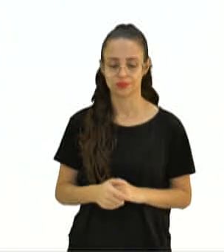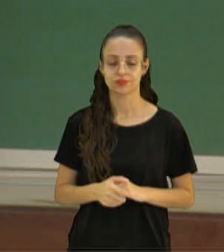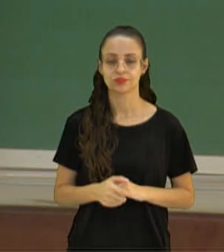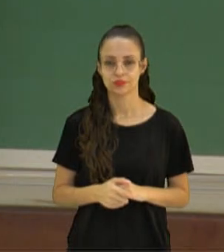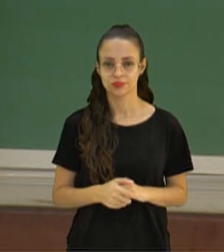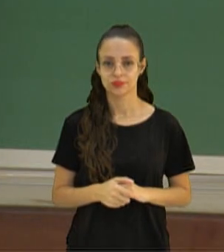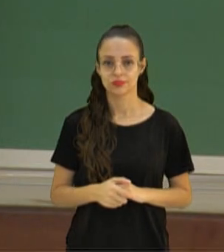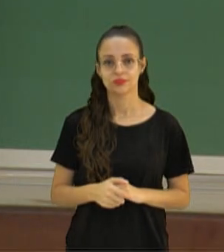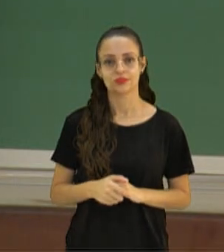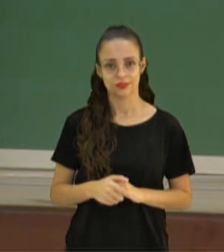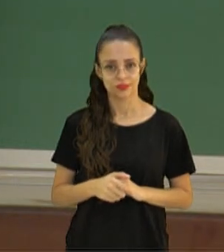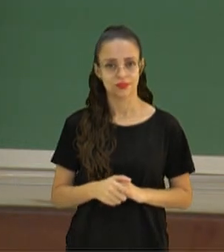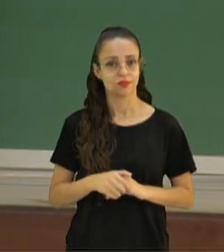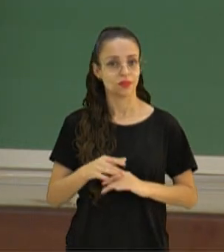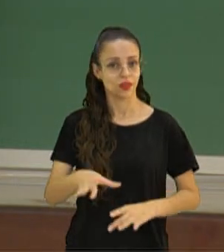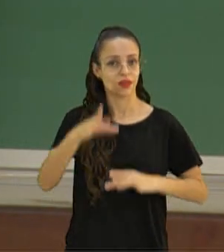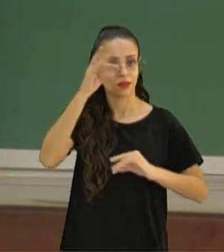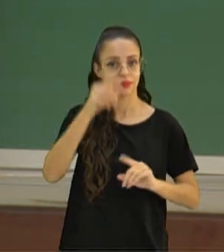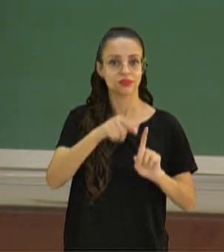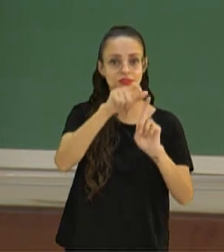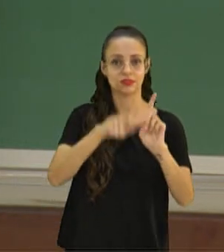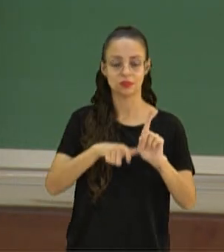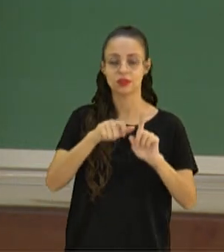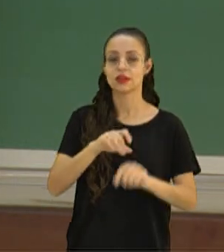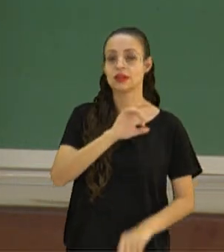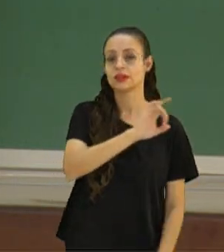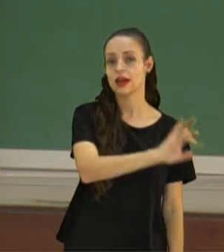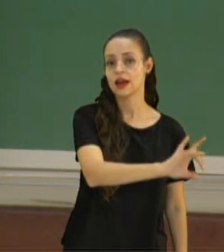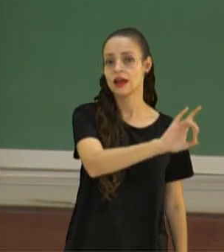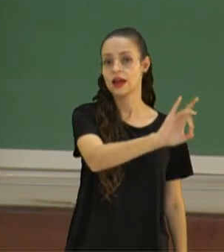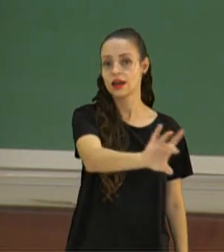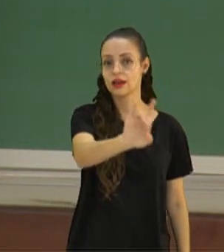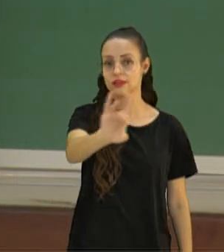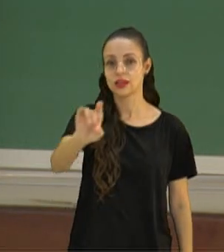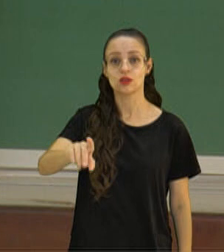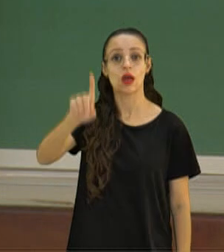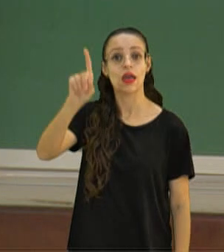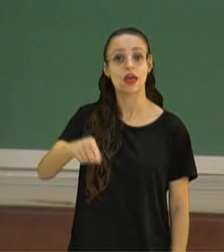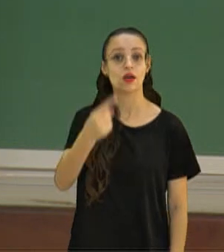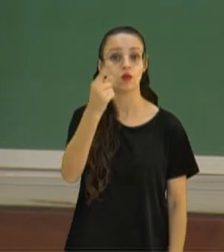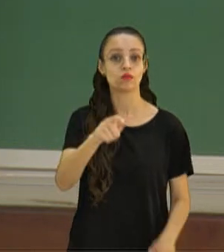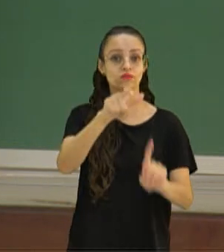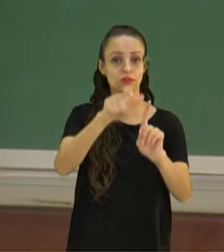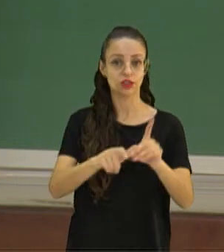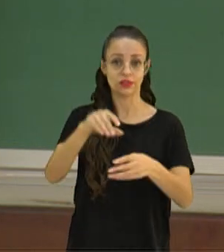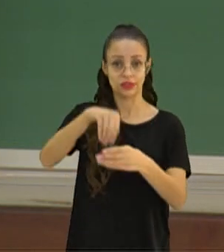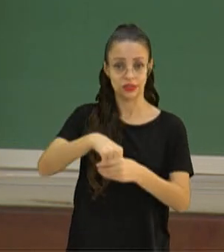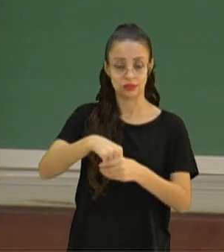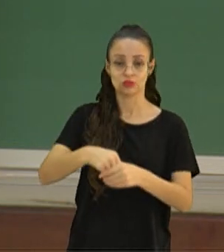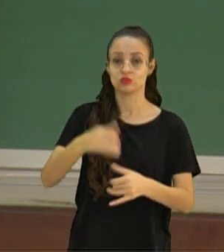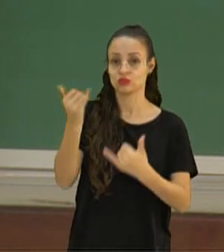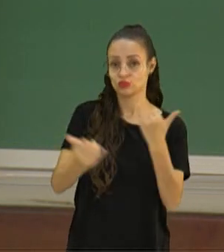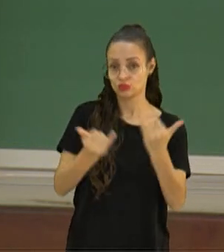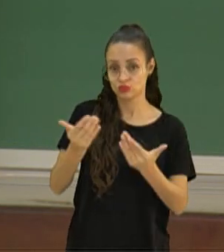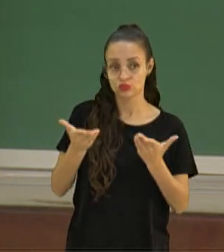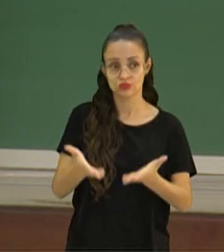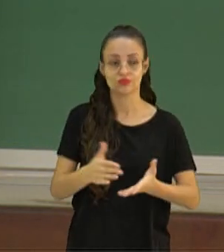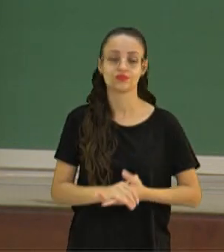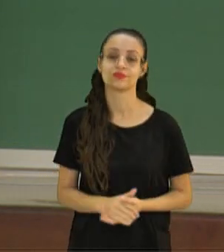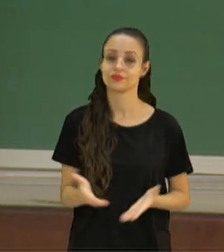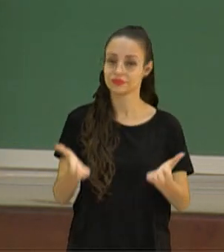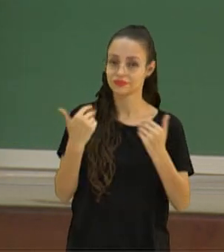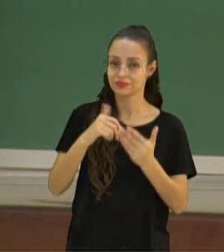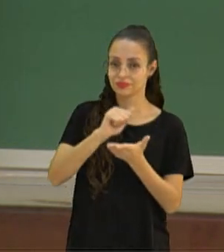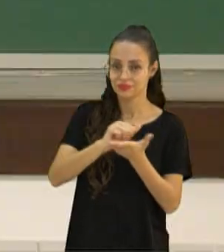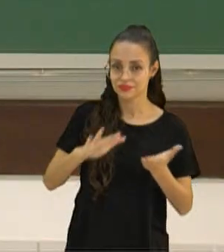vão estar representando os seus personagens. Então cada um desse jogador é um personagem dentro do jogo. Bora